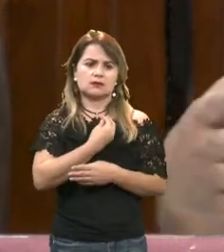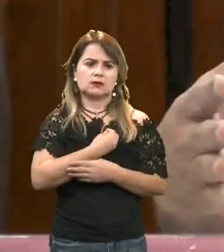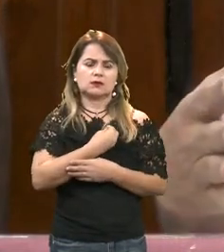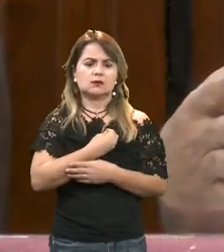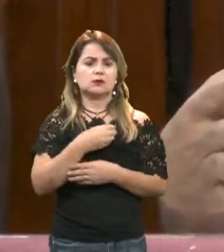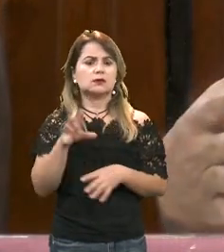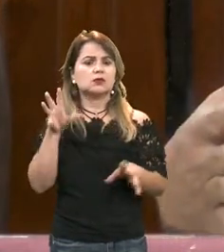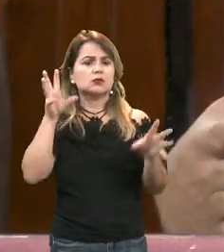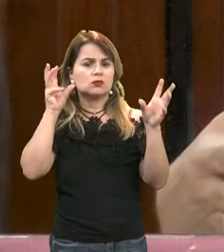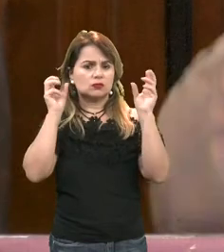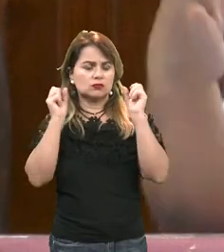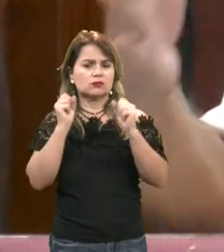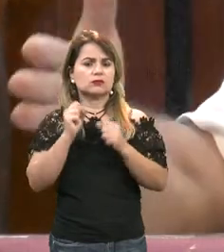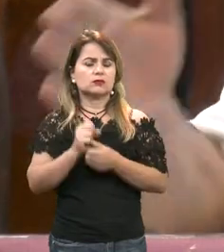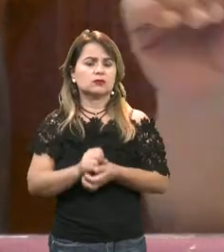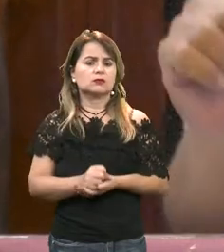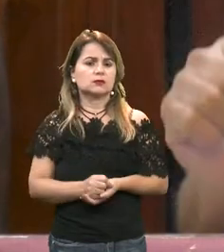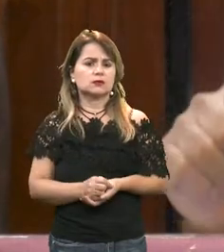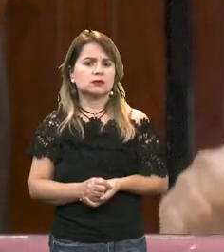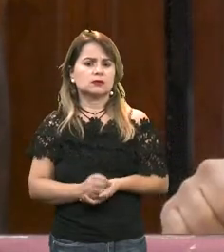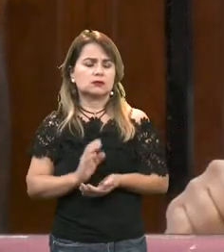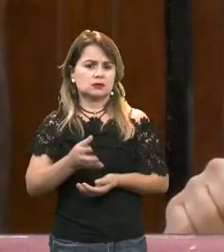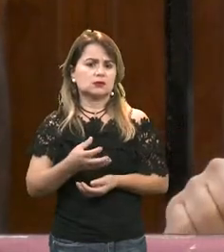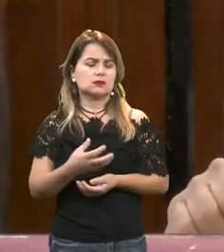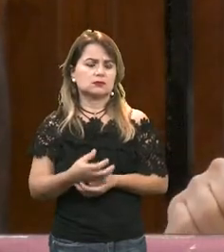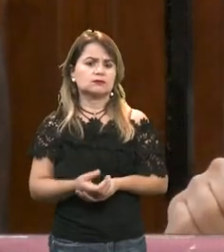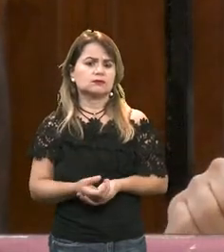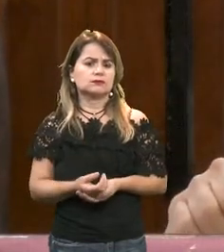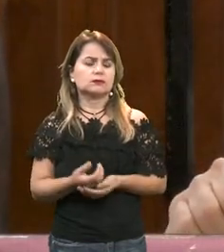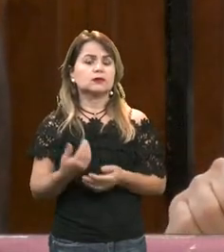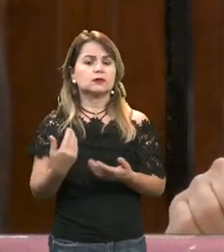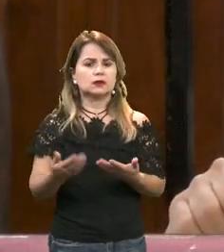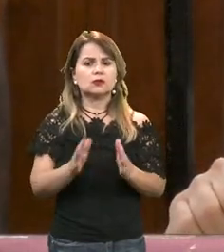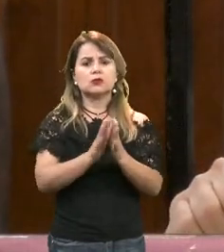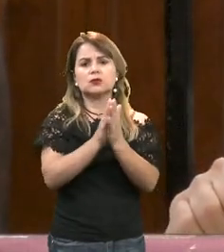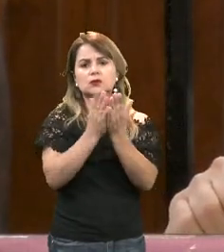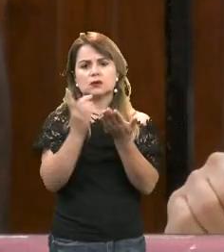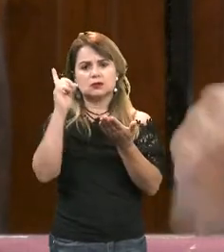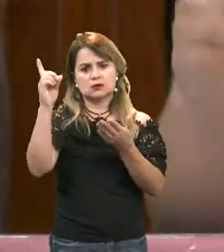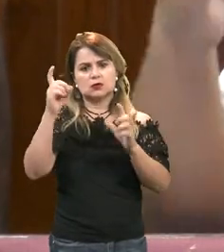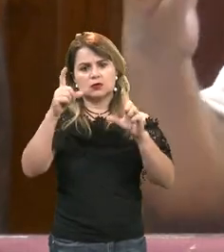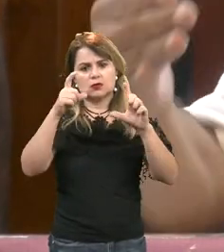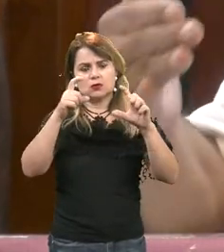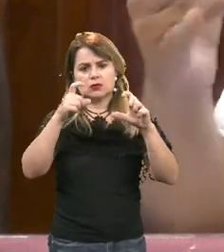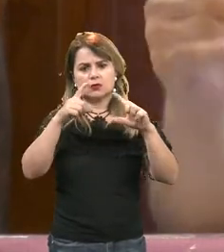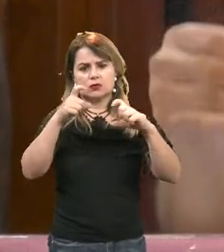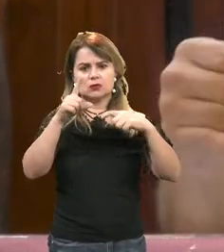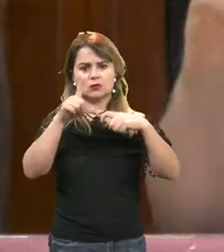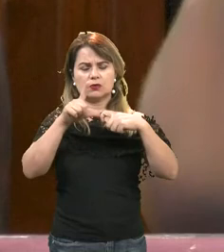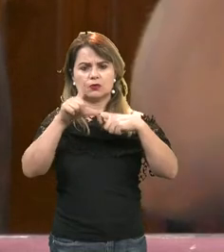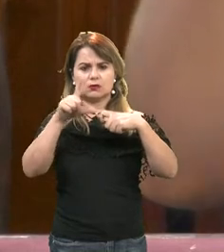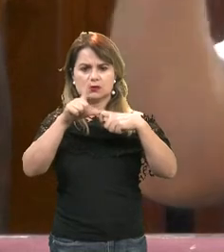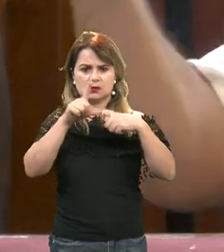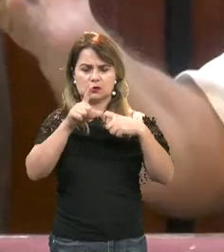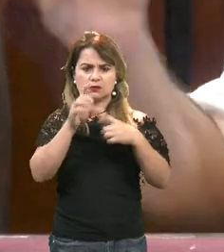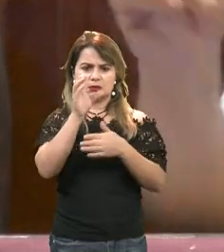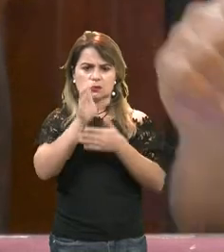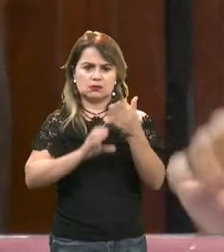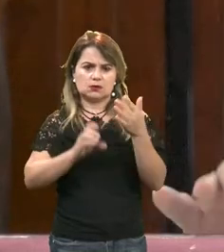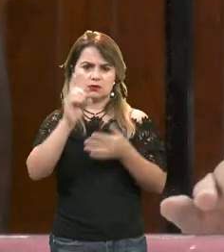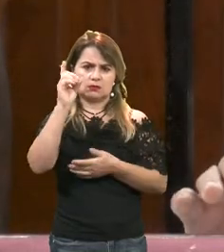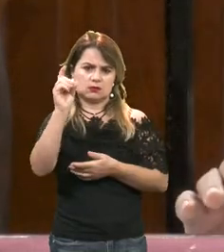tudo isso. E a palavra de Lucas 10, 33, 34, vai falar justamente isso